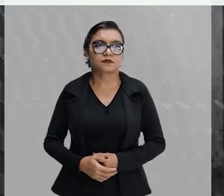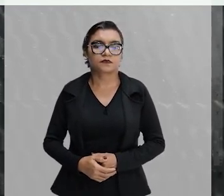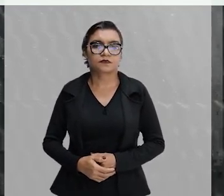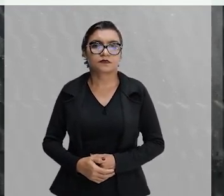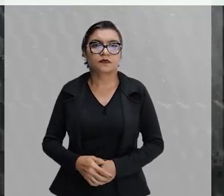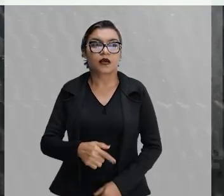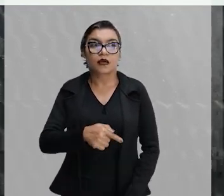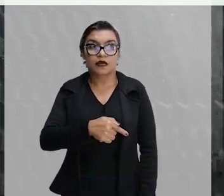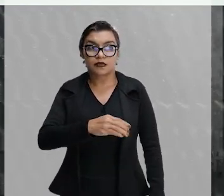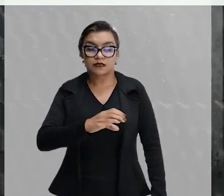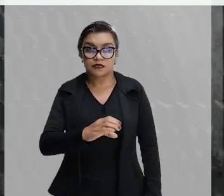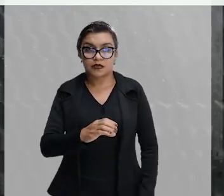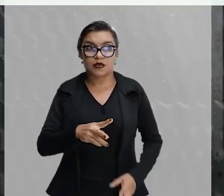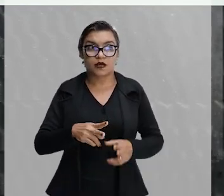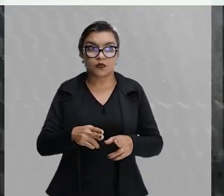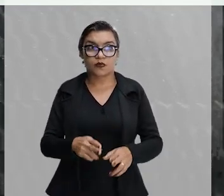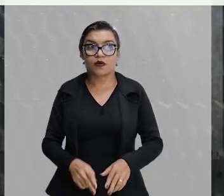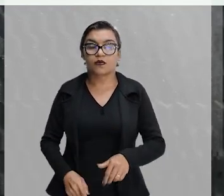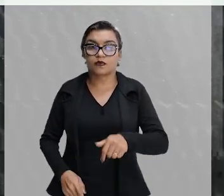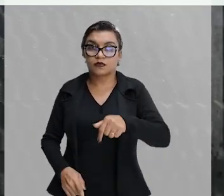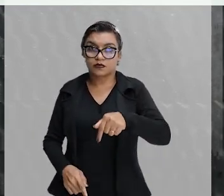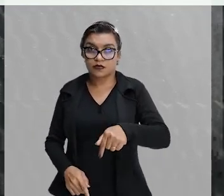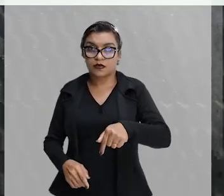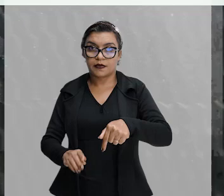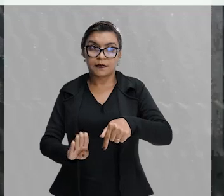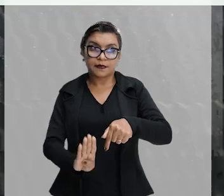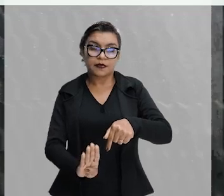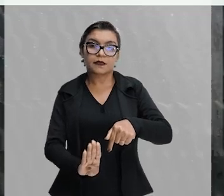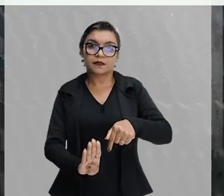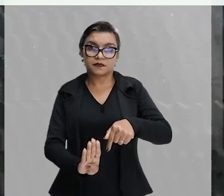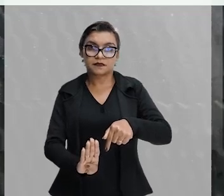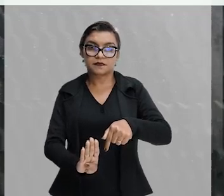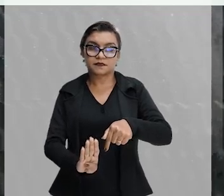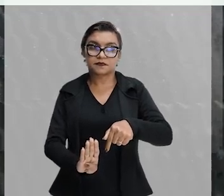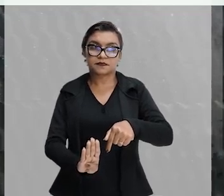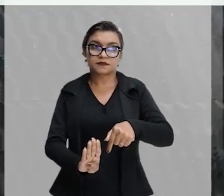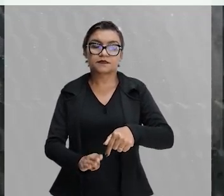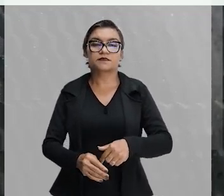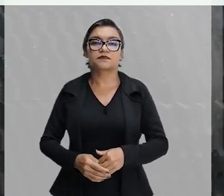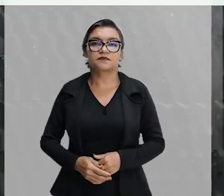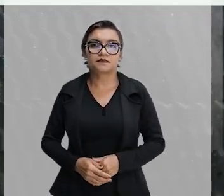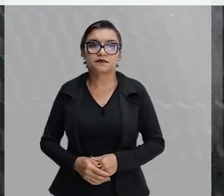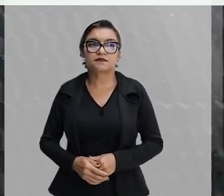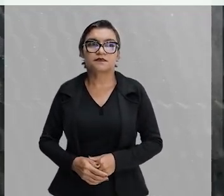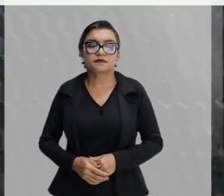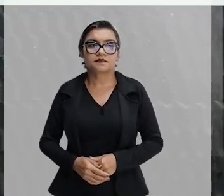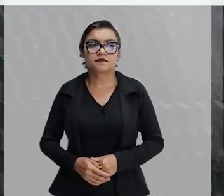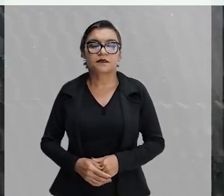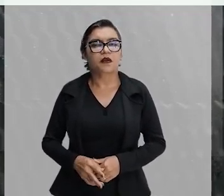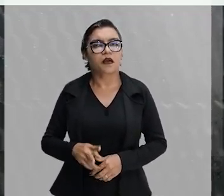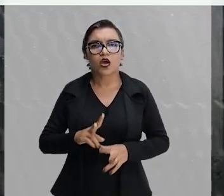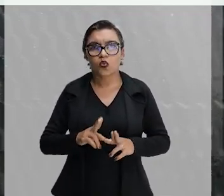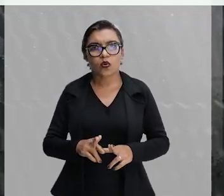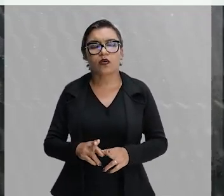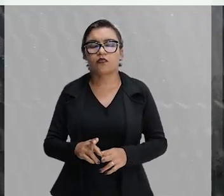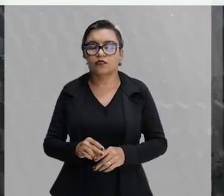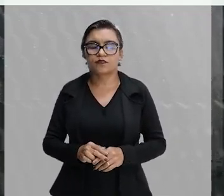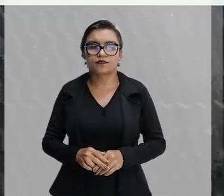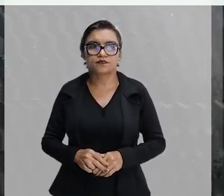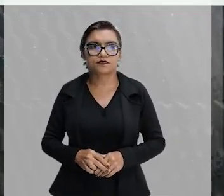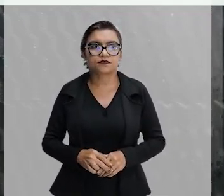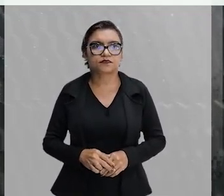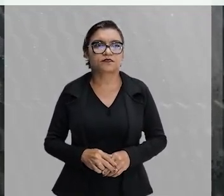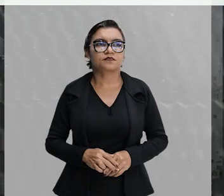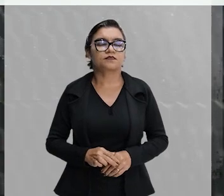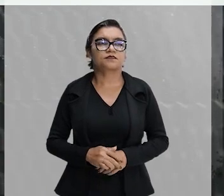C, né, vai ser igual a de B, porque no contato no final eles vão ser iguais, mesmo módulo e mesmo sinal, não é isso? Isso vai